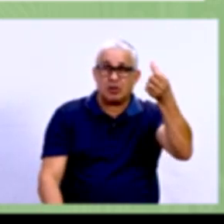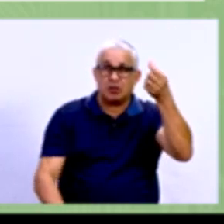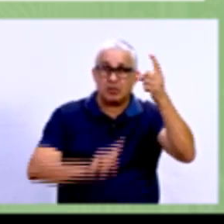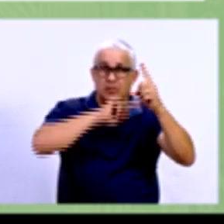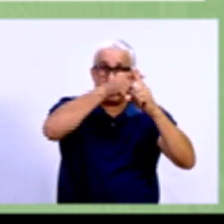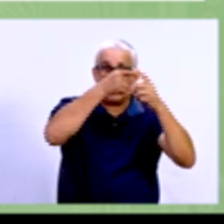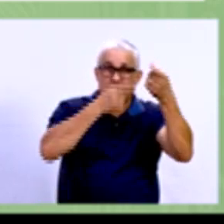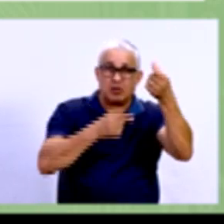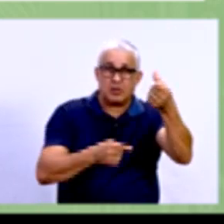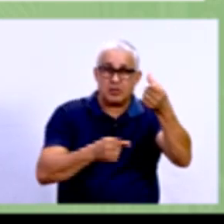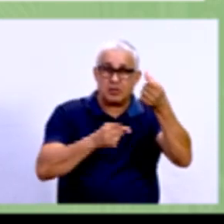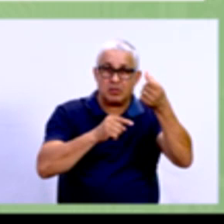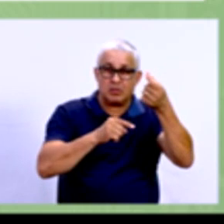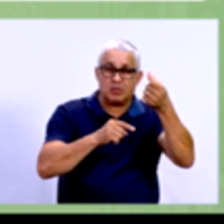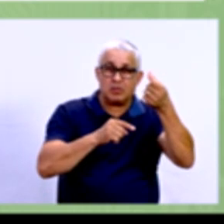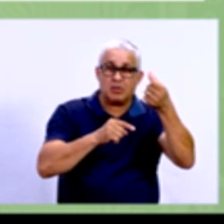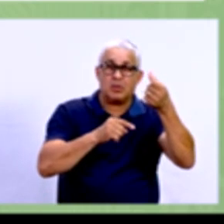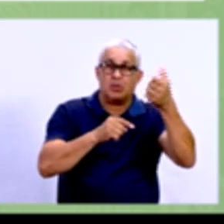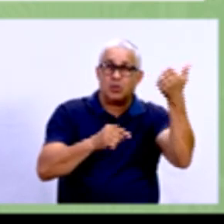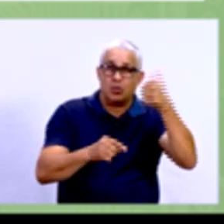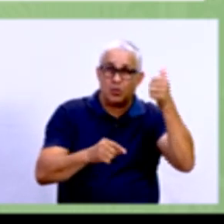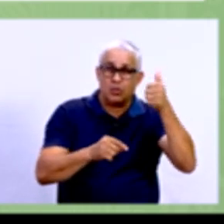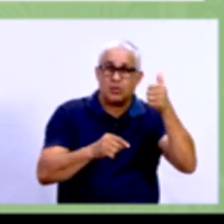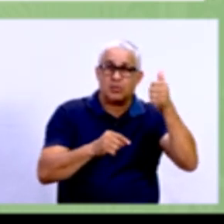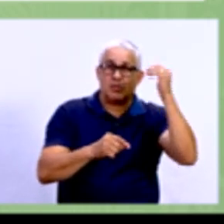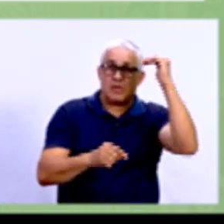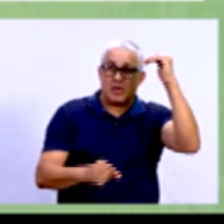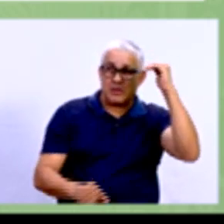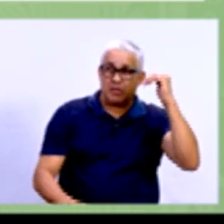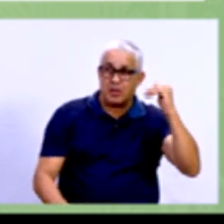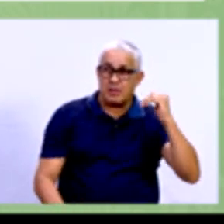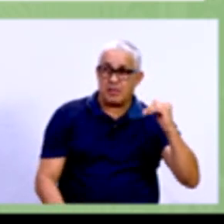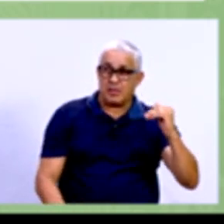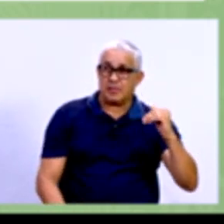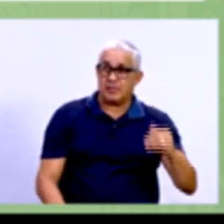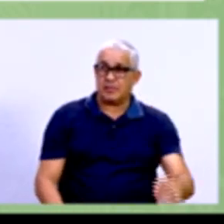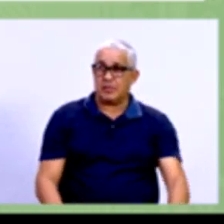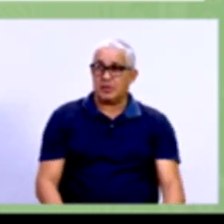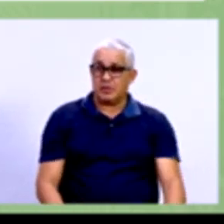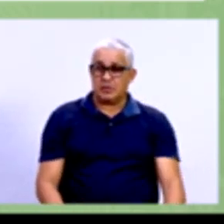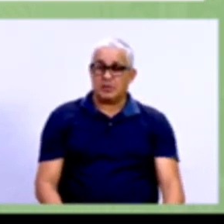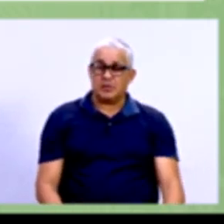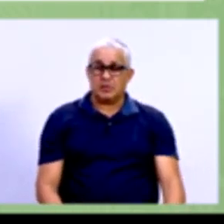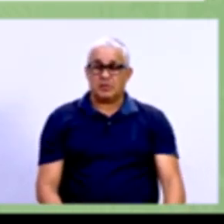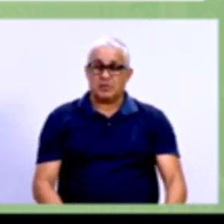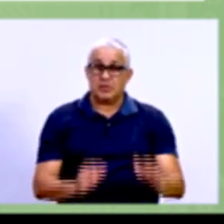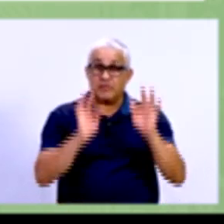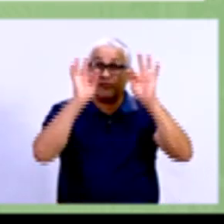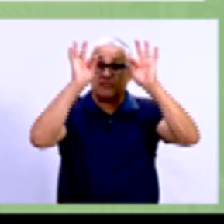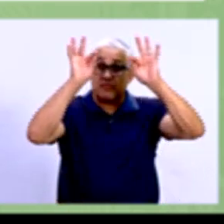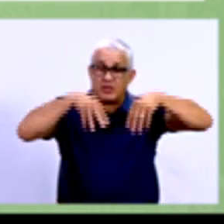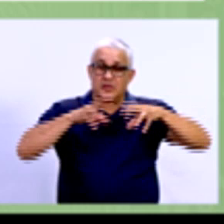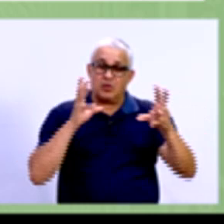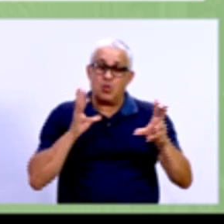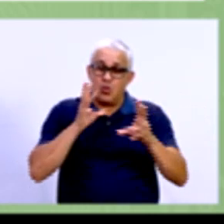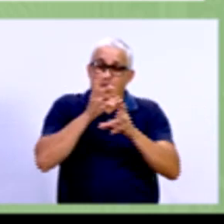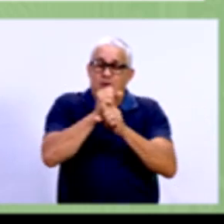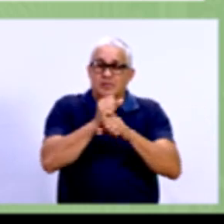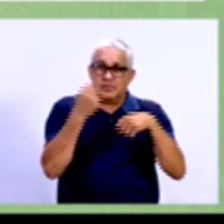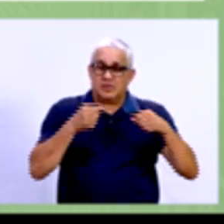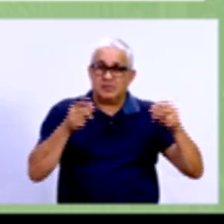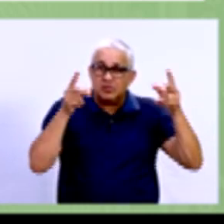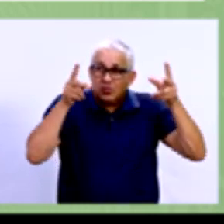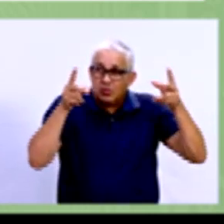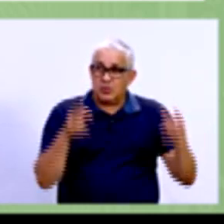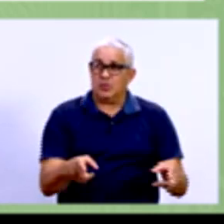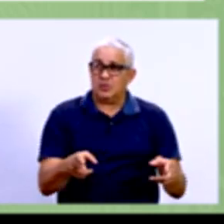aqui é 11. E assim por diante. Até a gente chegar... Sempre o valor final aqui da frequência acumulada tem que ser